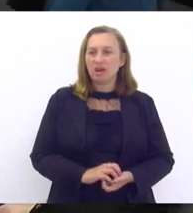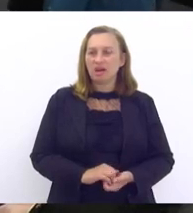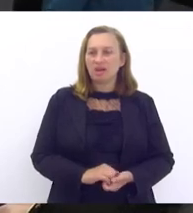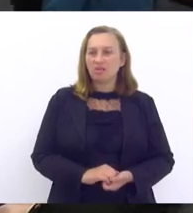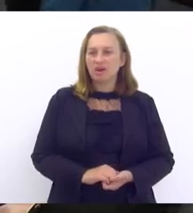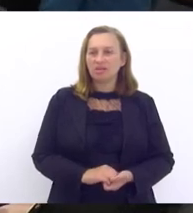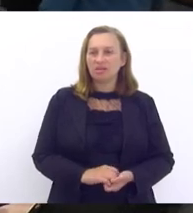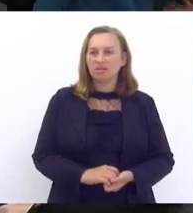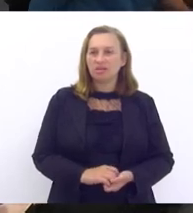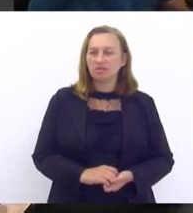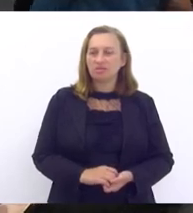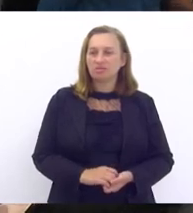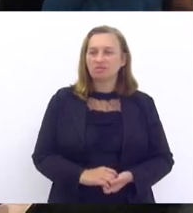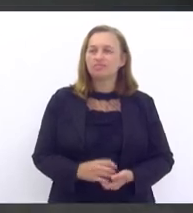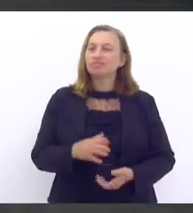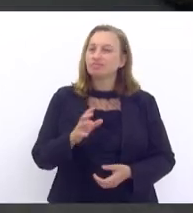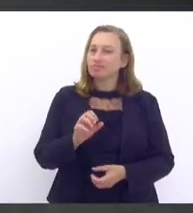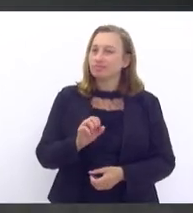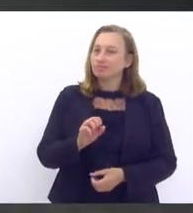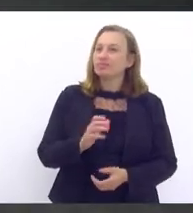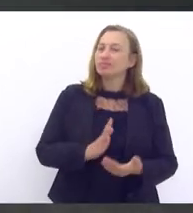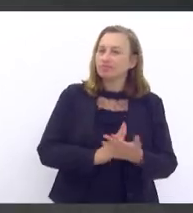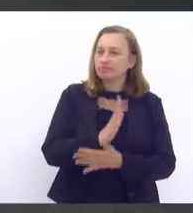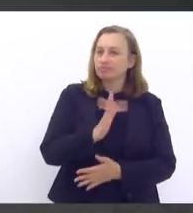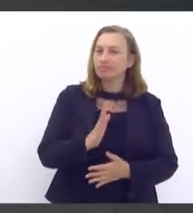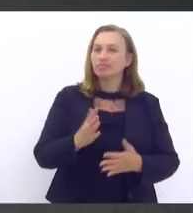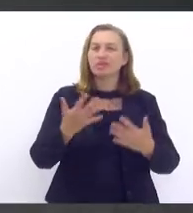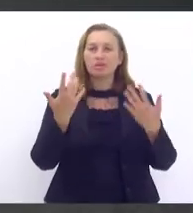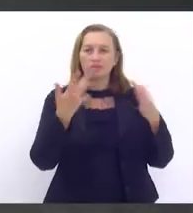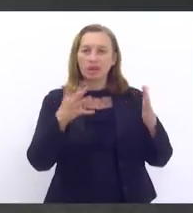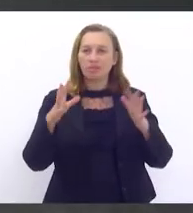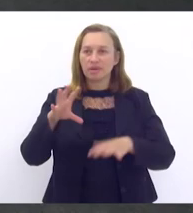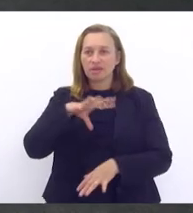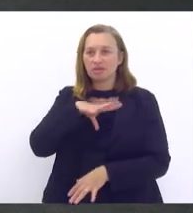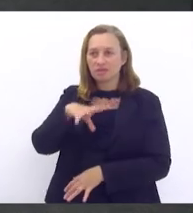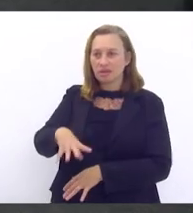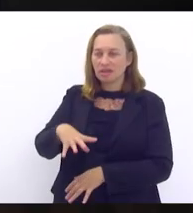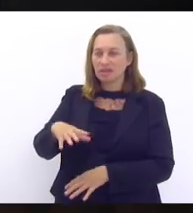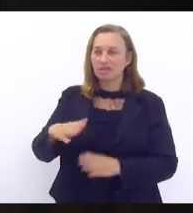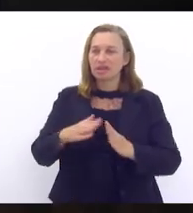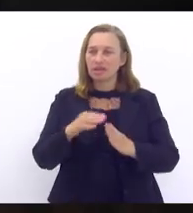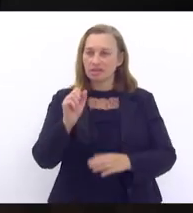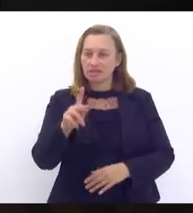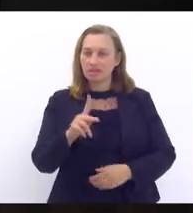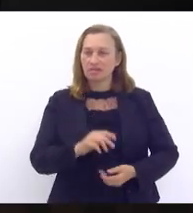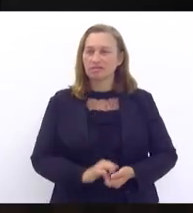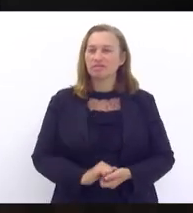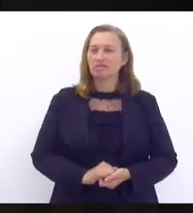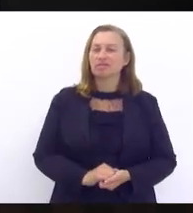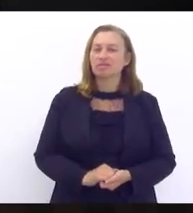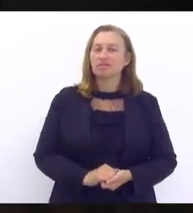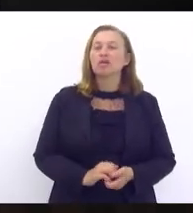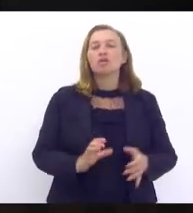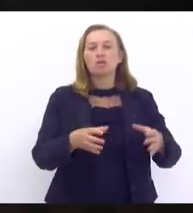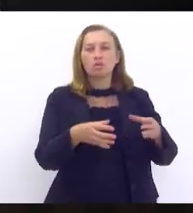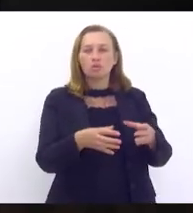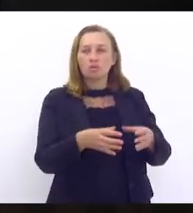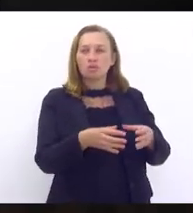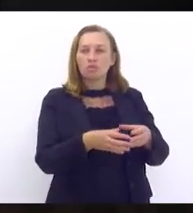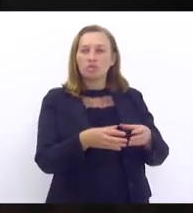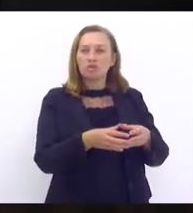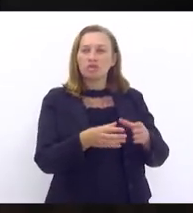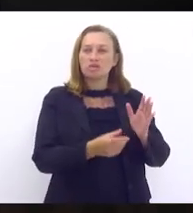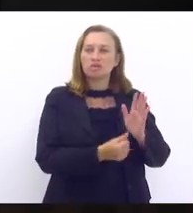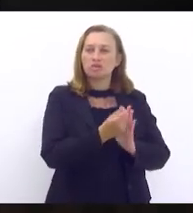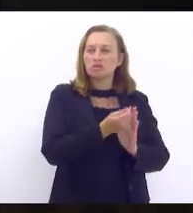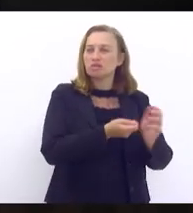Boa tarde, amigo. Parecer favorável e saudações vascaínas à casa aí, tá? Obrigado. Pela Comissão de